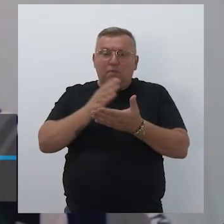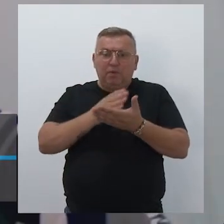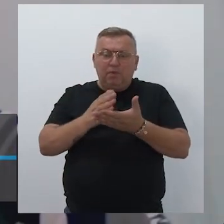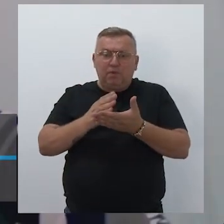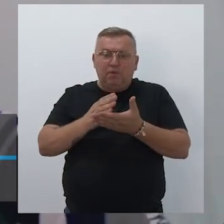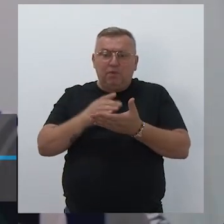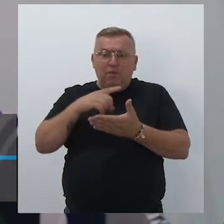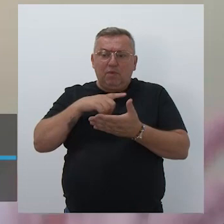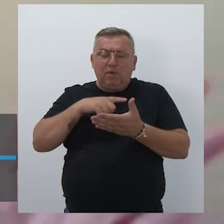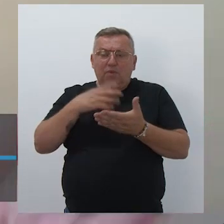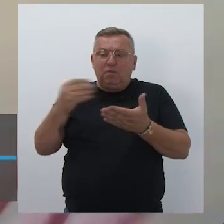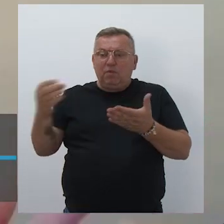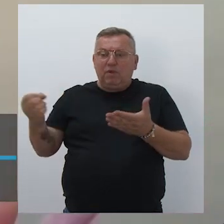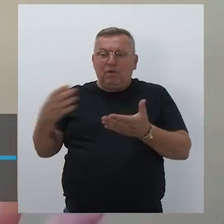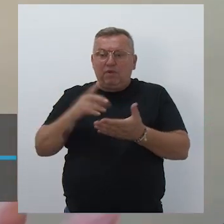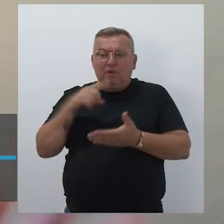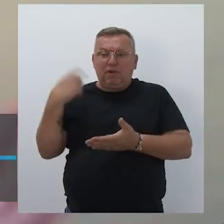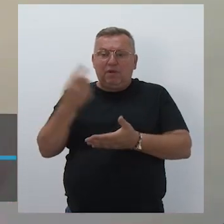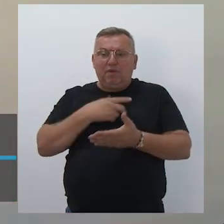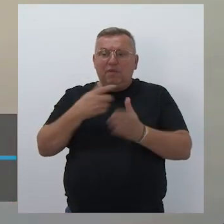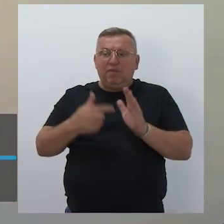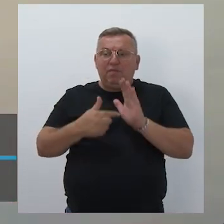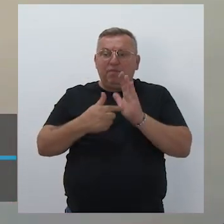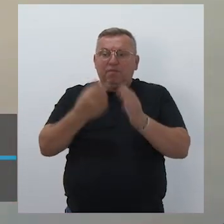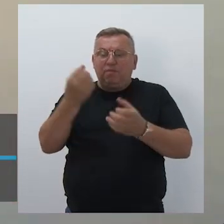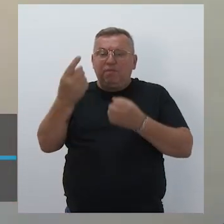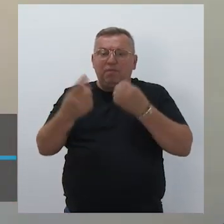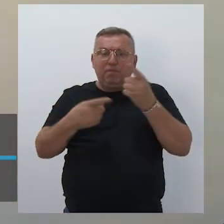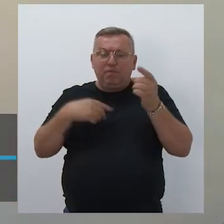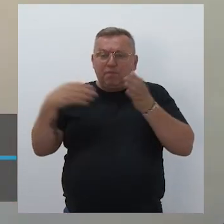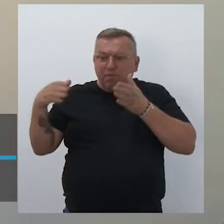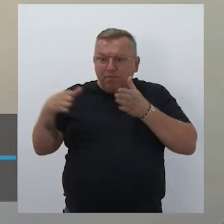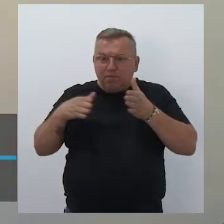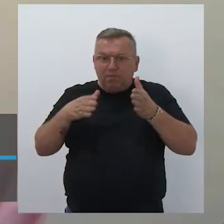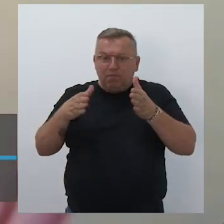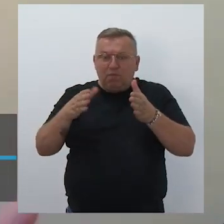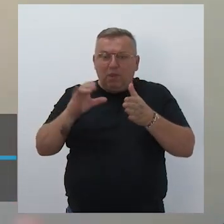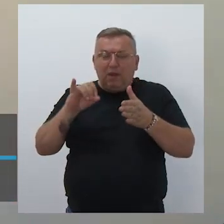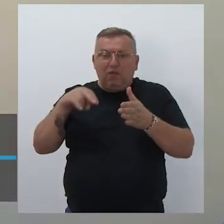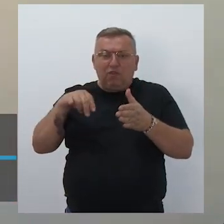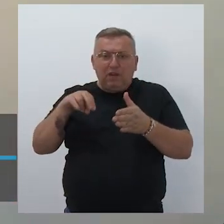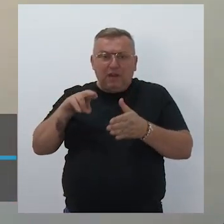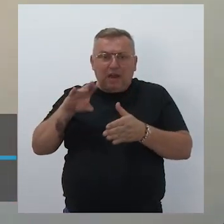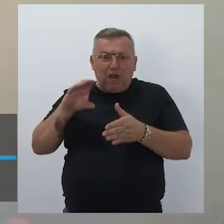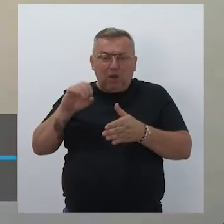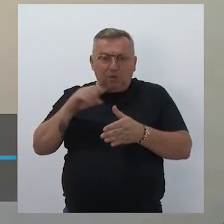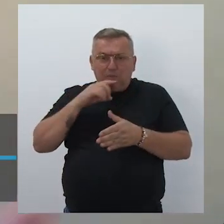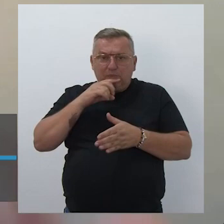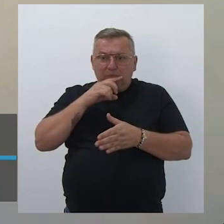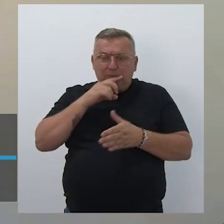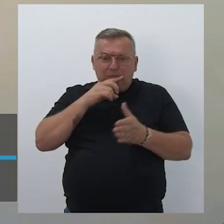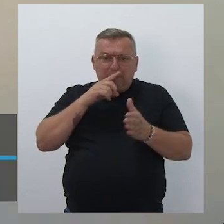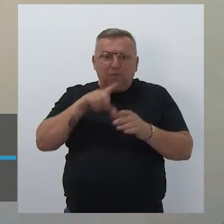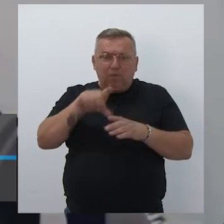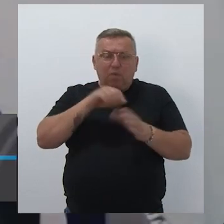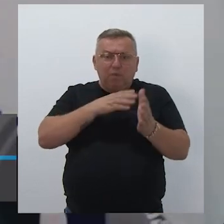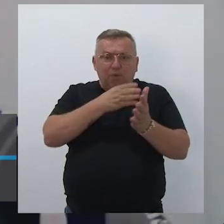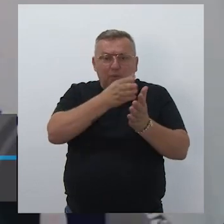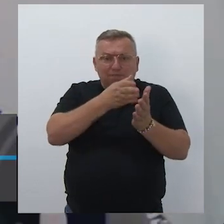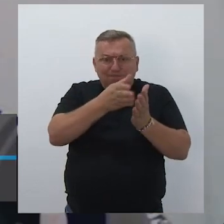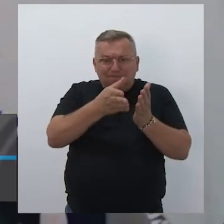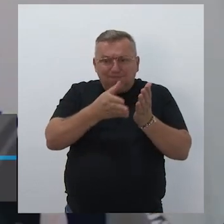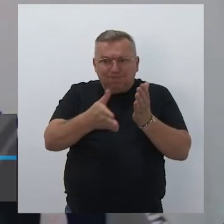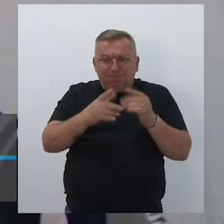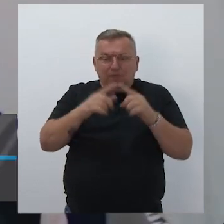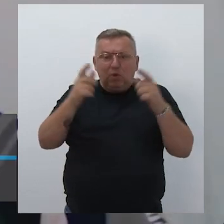há muita novidade, nós vamos apresentar alguns itinerários, né? São 11 itinerários, onde